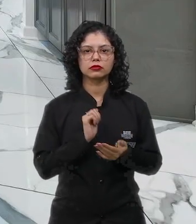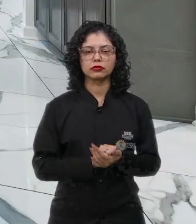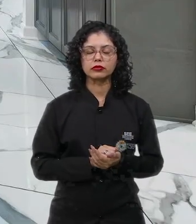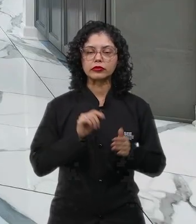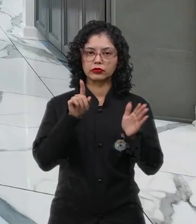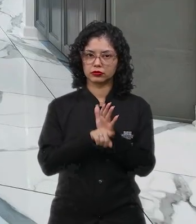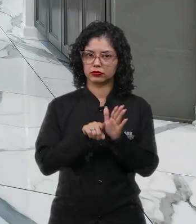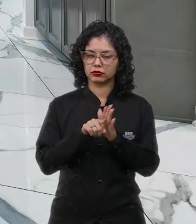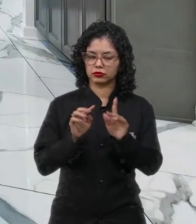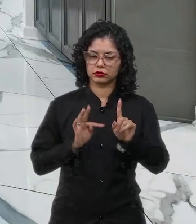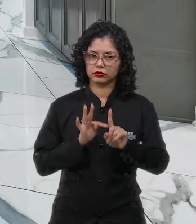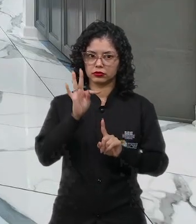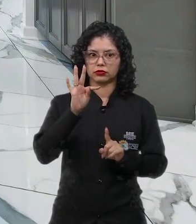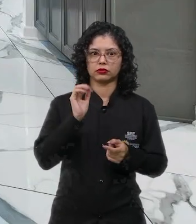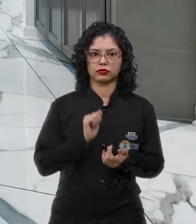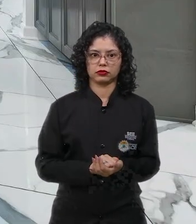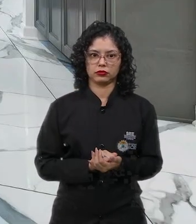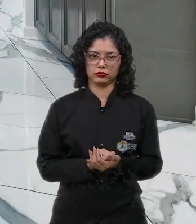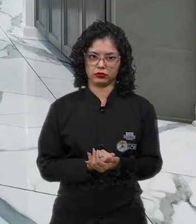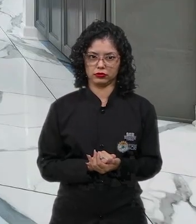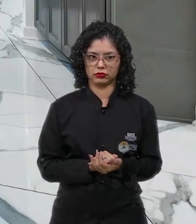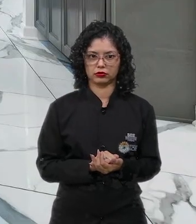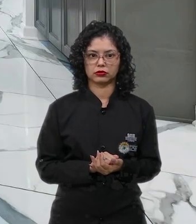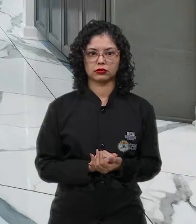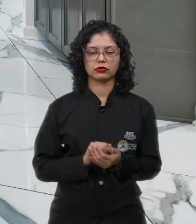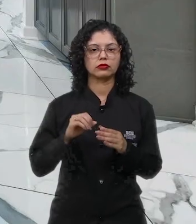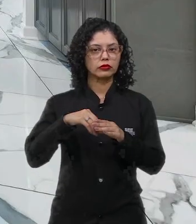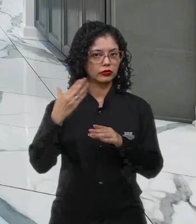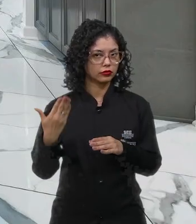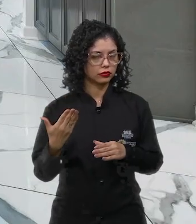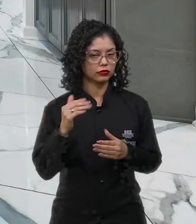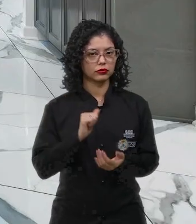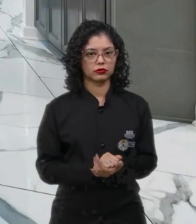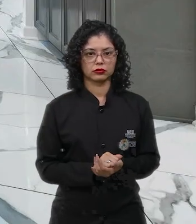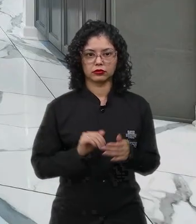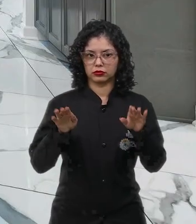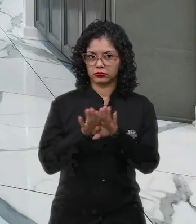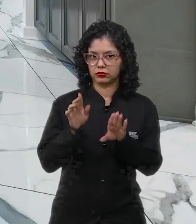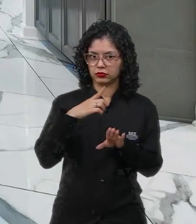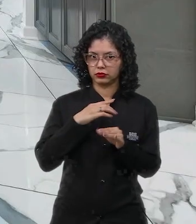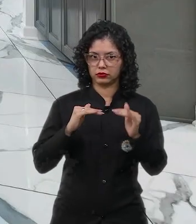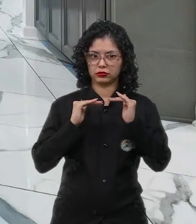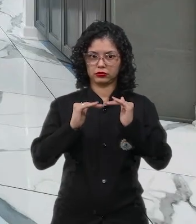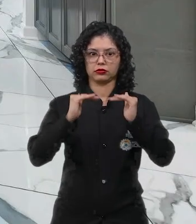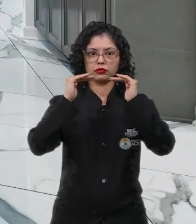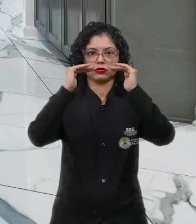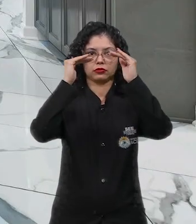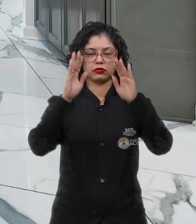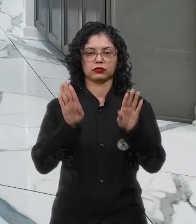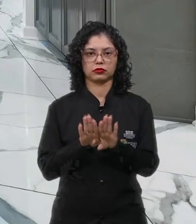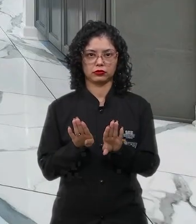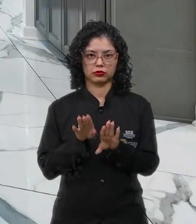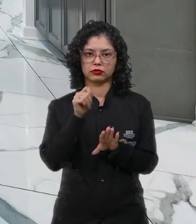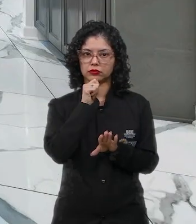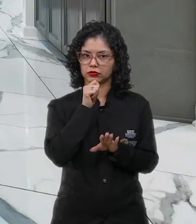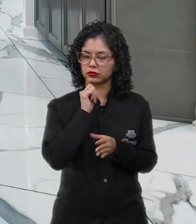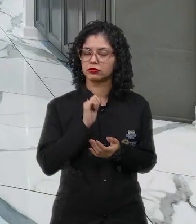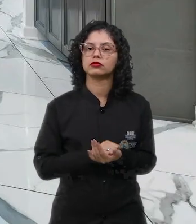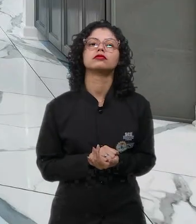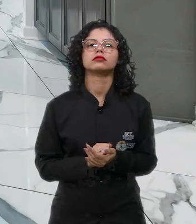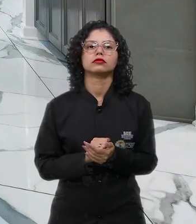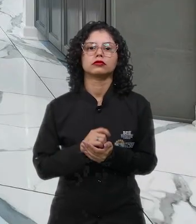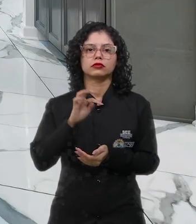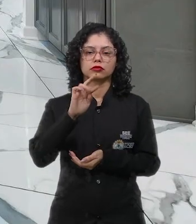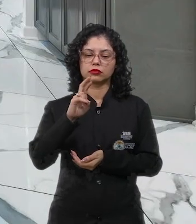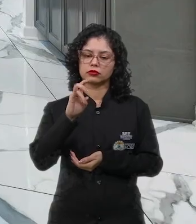questão da temperatura para a área externa. Aí a gente tem aquelas prateleiras internas, né, que são